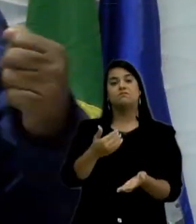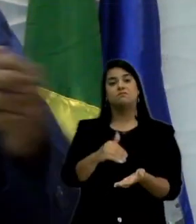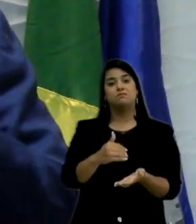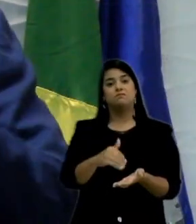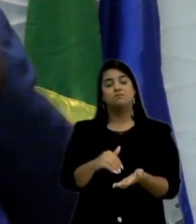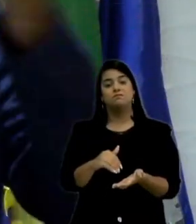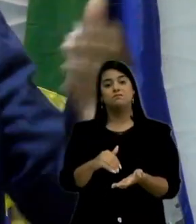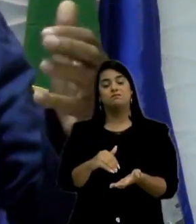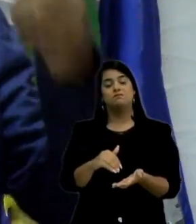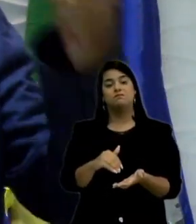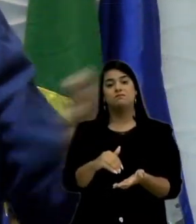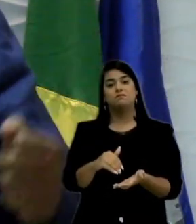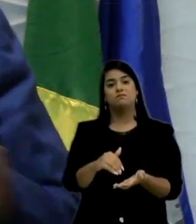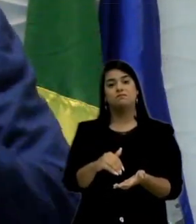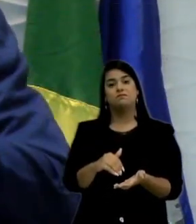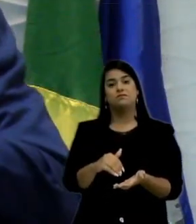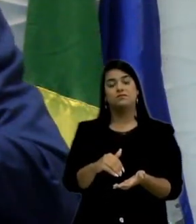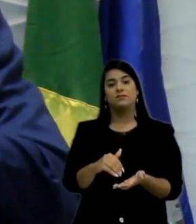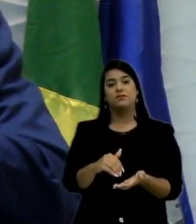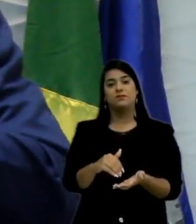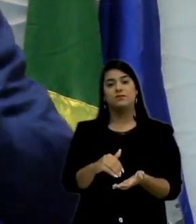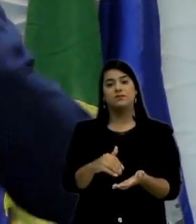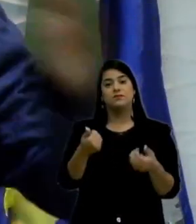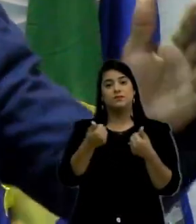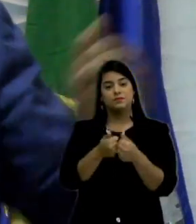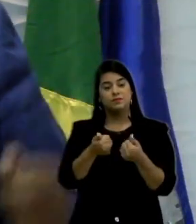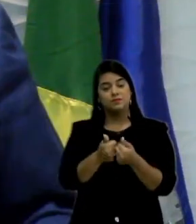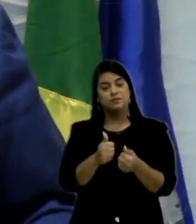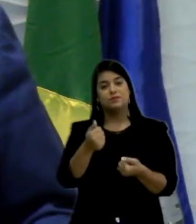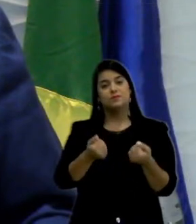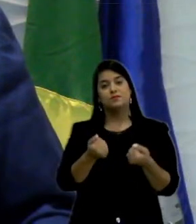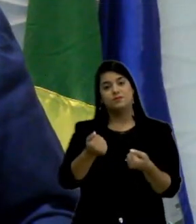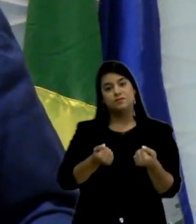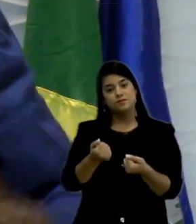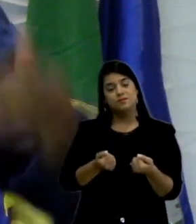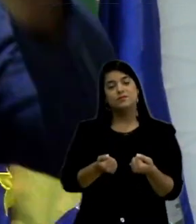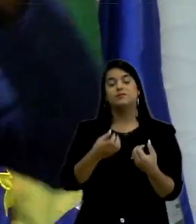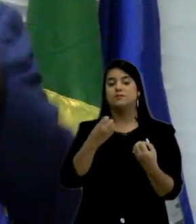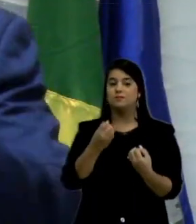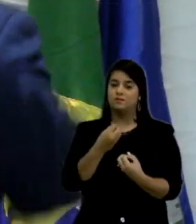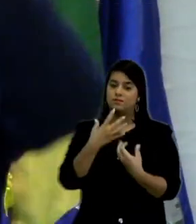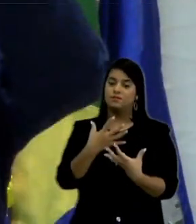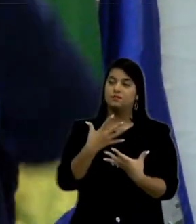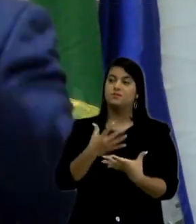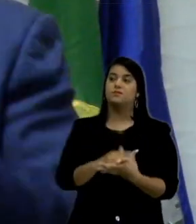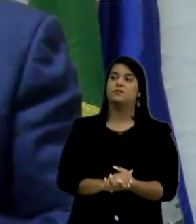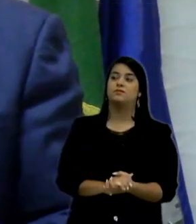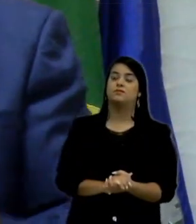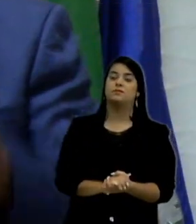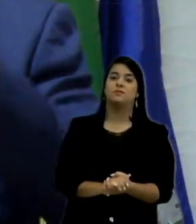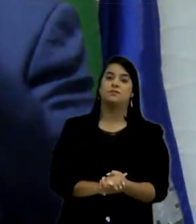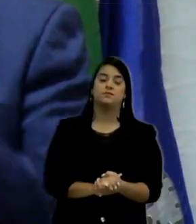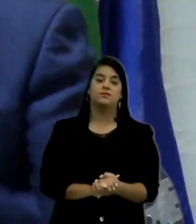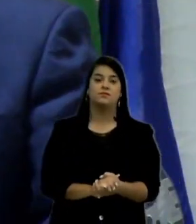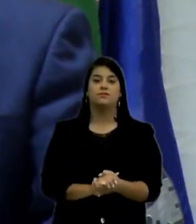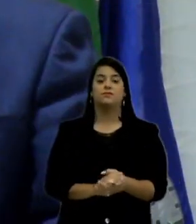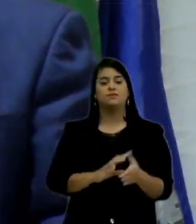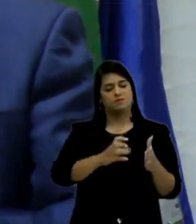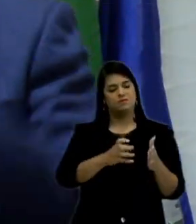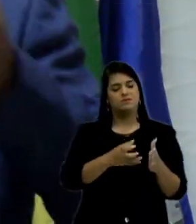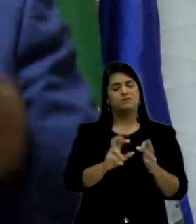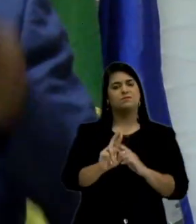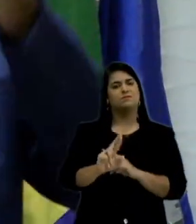de saúde, um secretário de transporte que não sabe dar um não a ninguém. Aqui é um partido